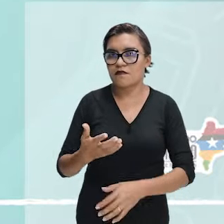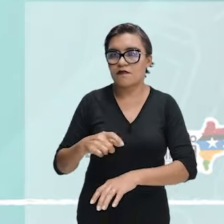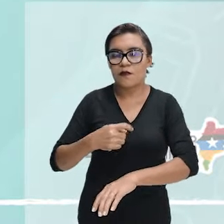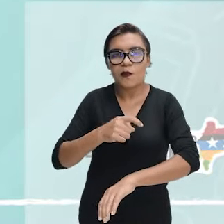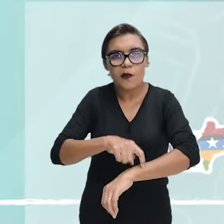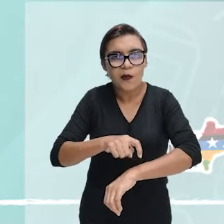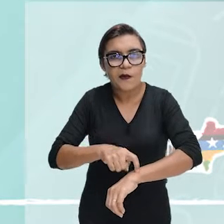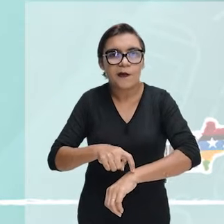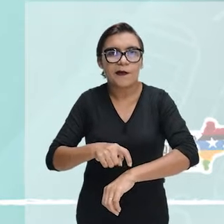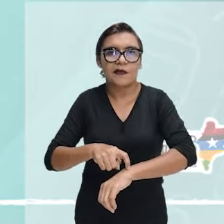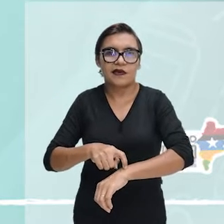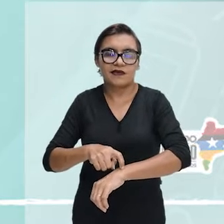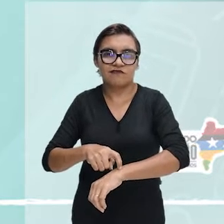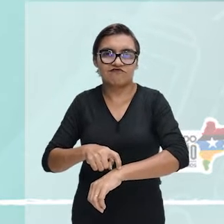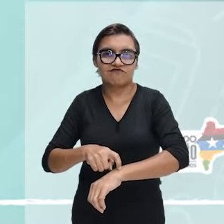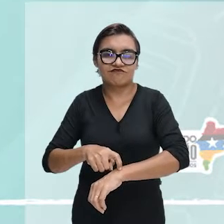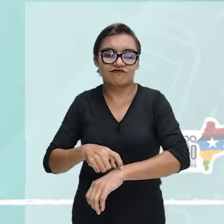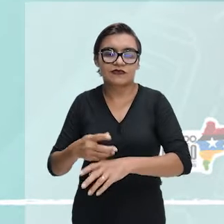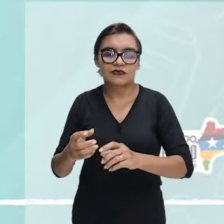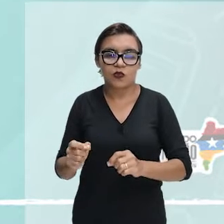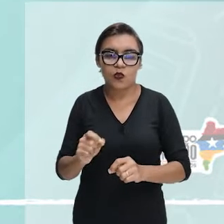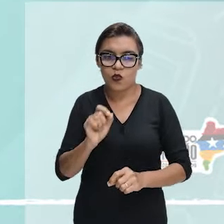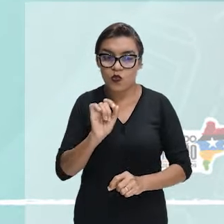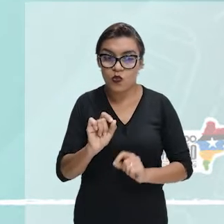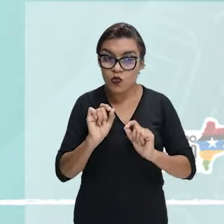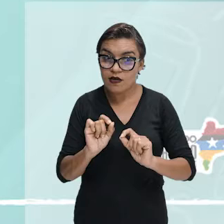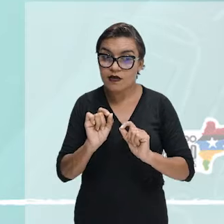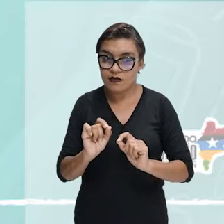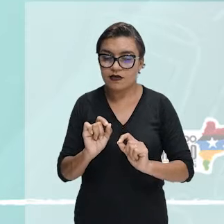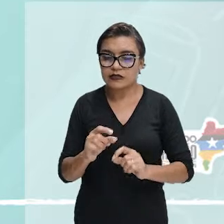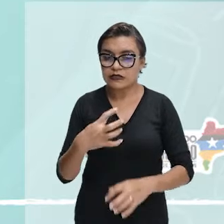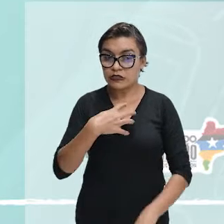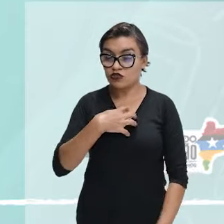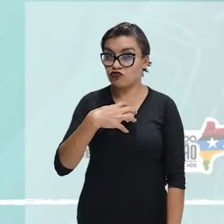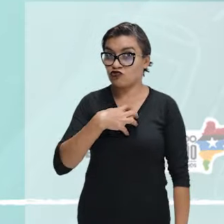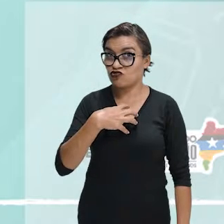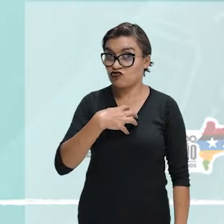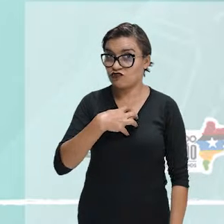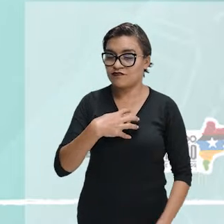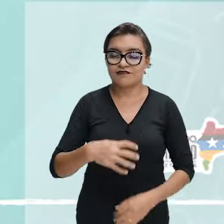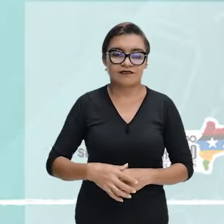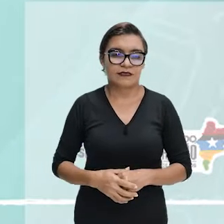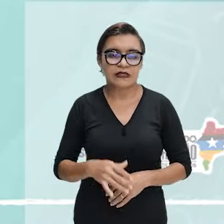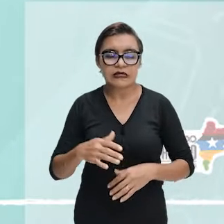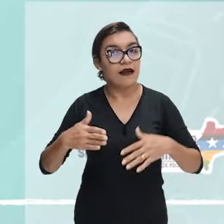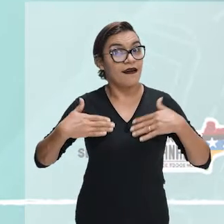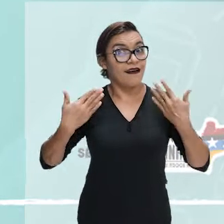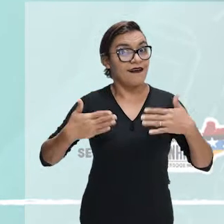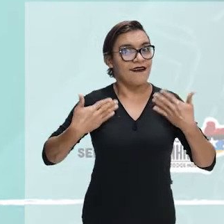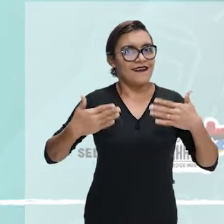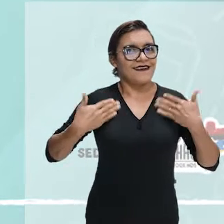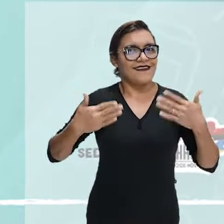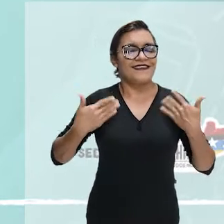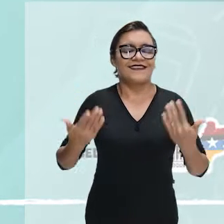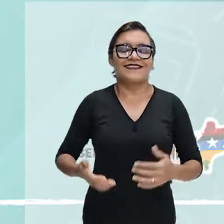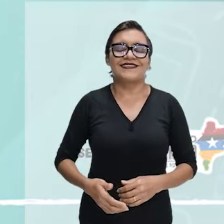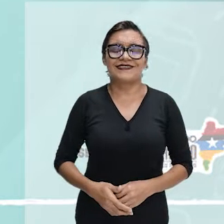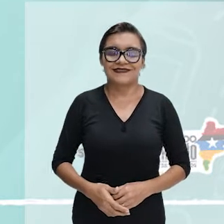Então, alegrar-se, alegrar-se, não precisa nem de tradução, né, gente? É estar feliz, é alegrar-se.